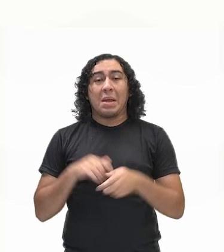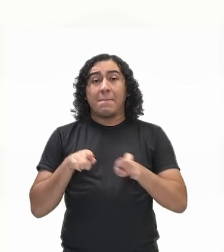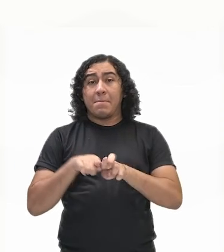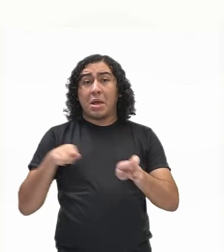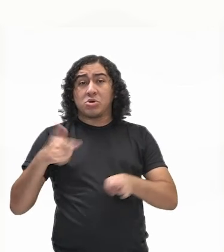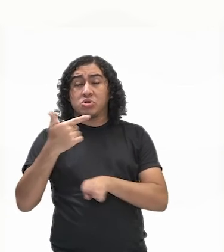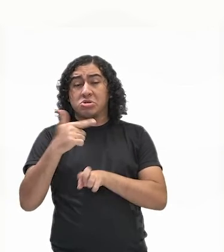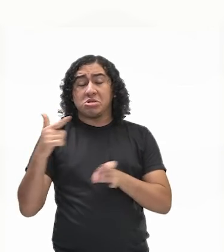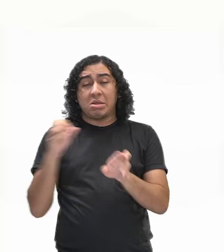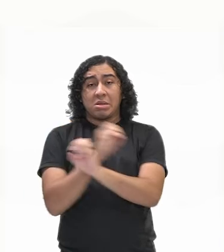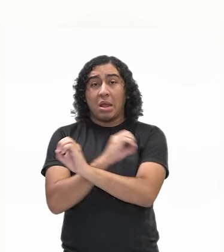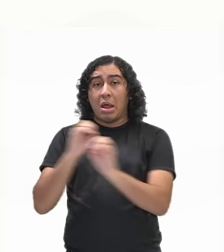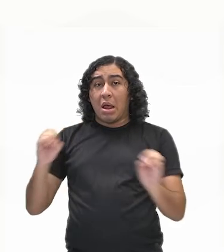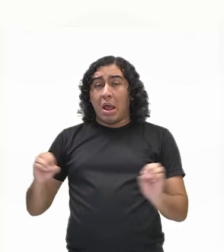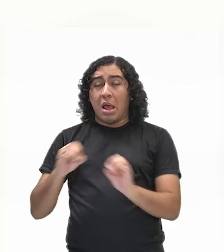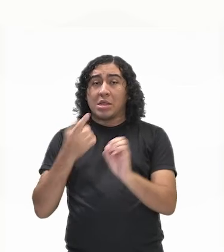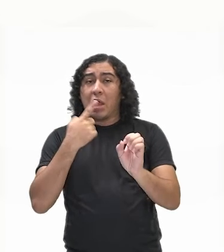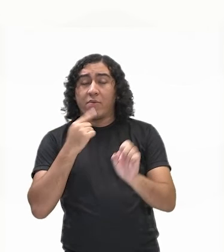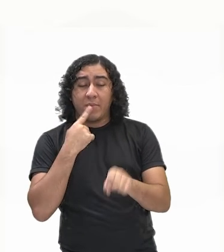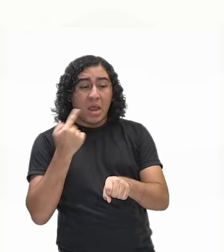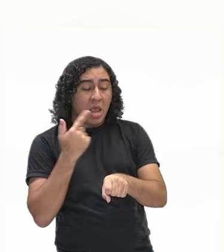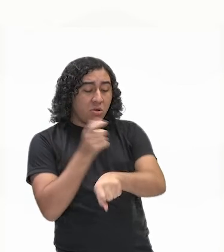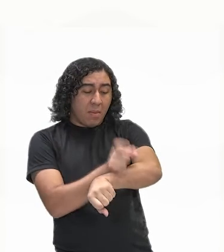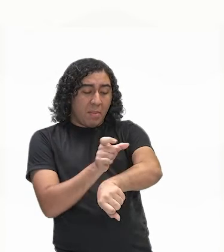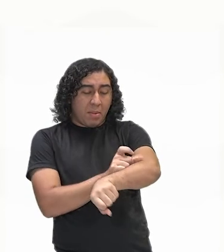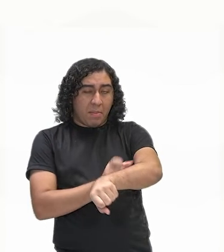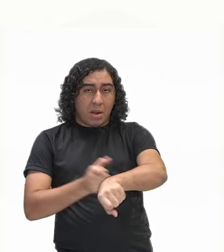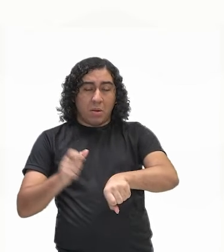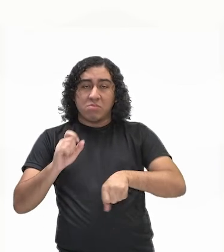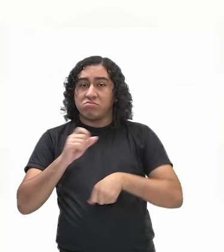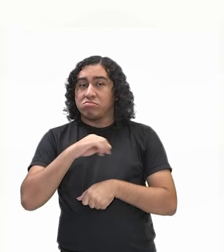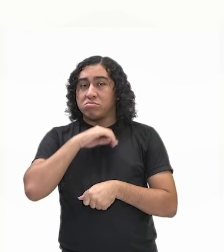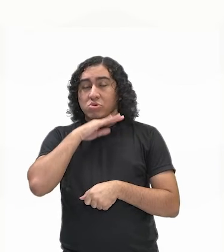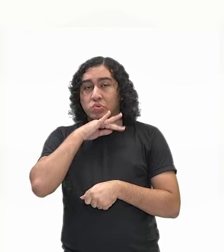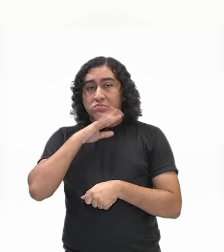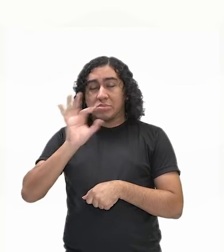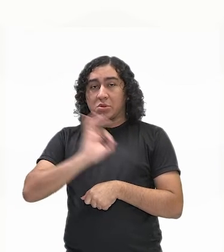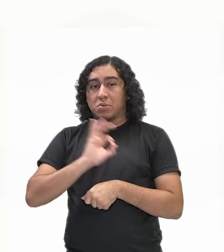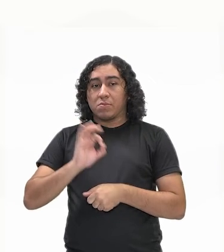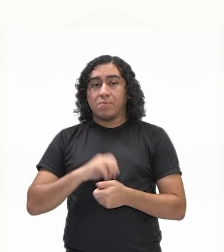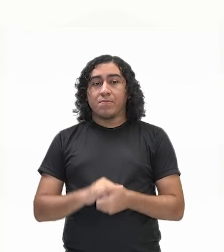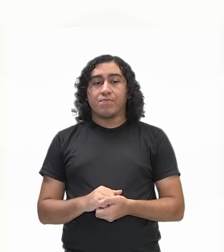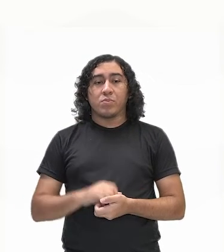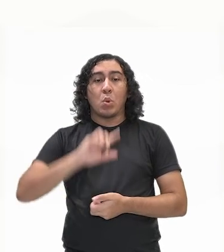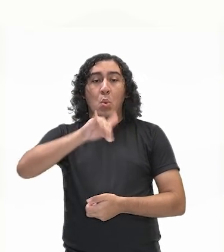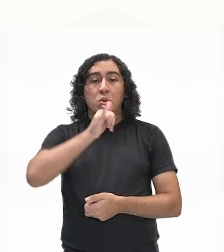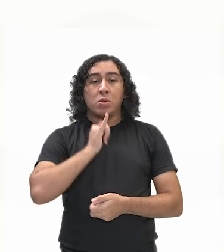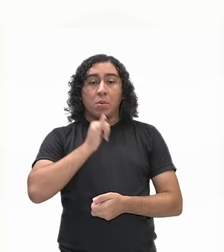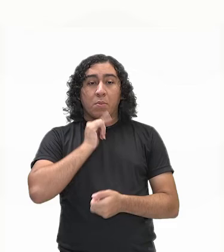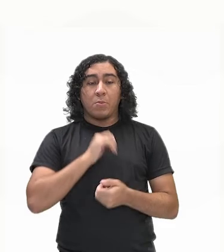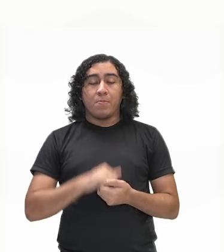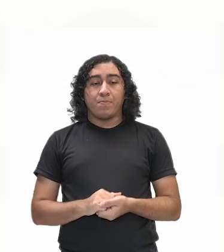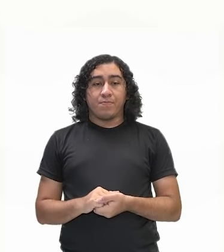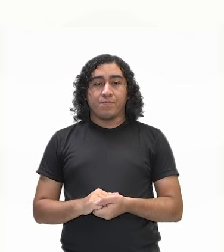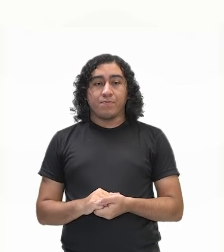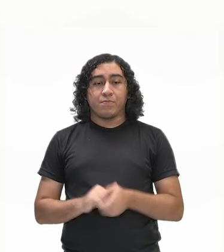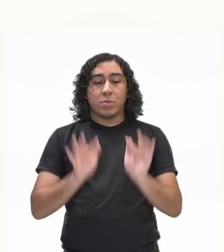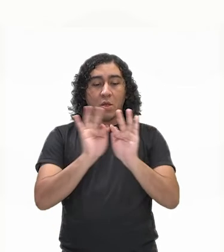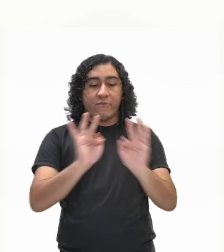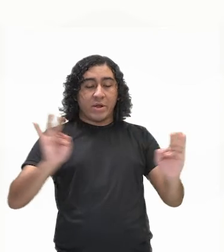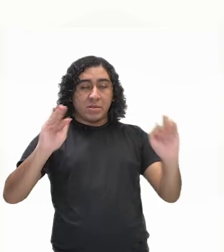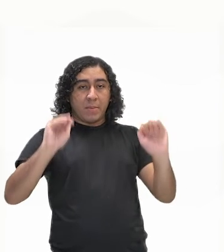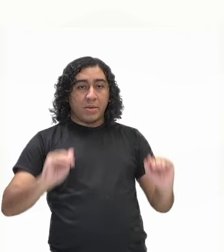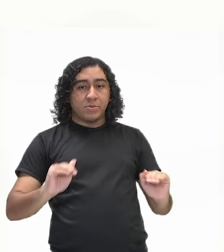no serious injuries. Mas não tinha nenhum ferimento, né, grave ou ferimento sério. Outro